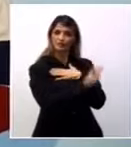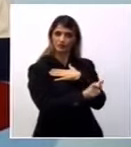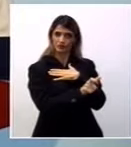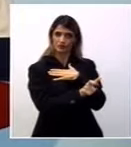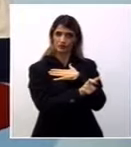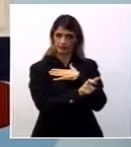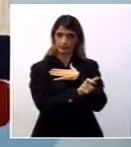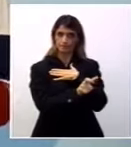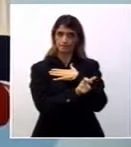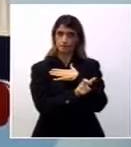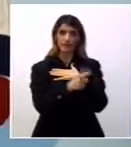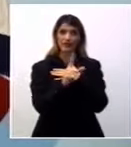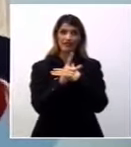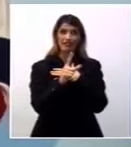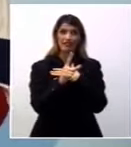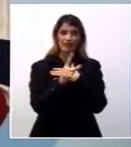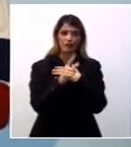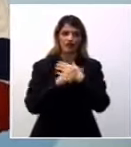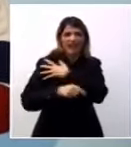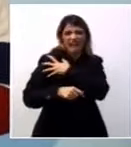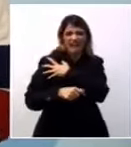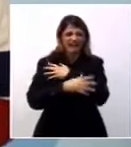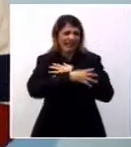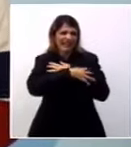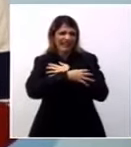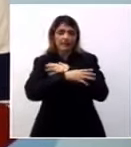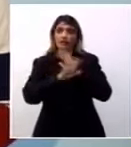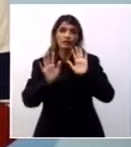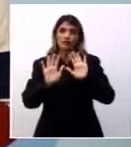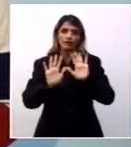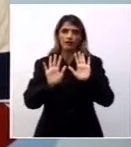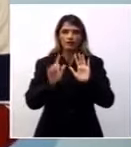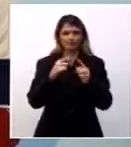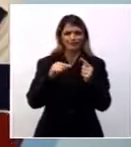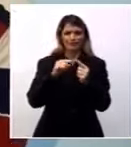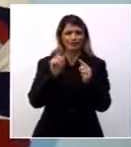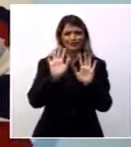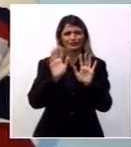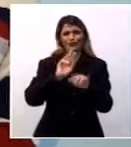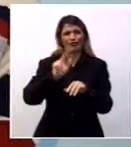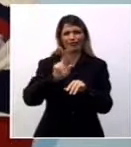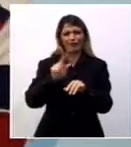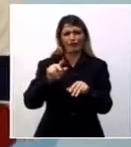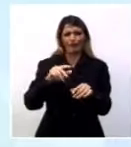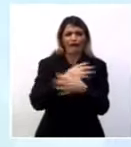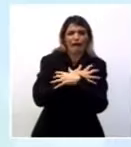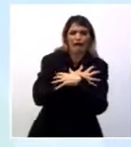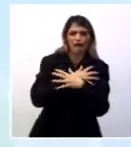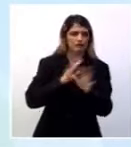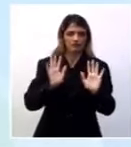isso sem machucar, porque o objetivo é lutar e não machucar, ok? Vamos para a próxima.